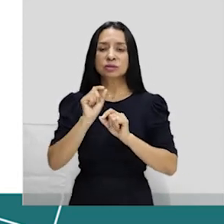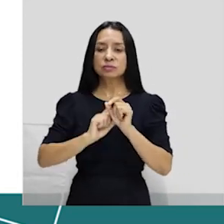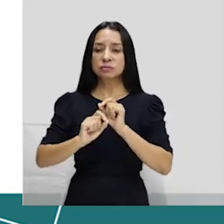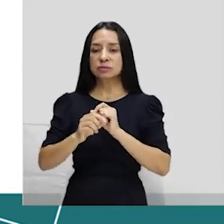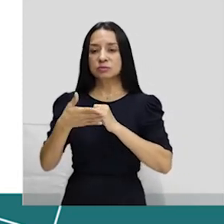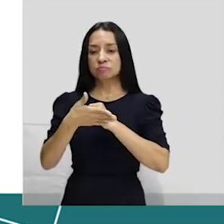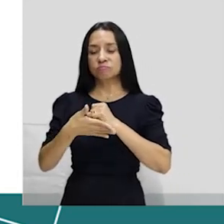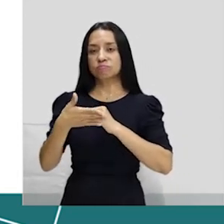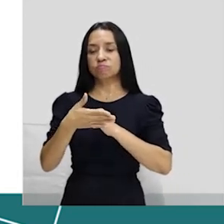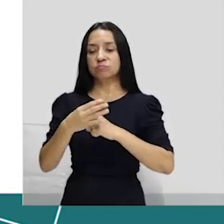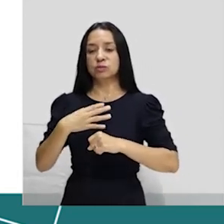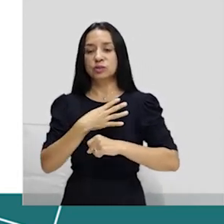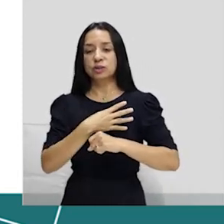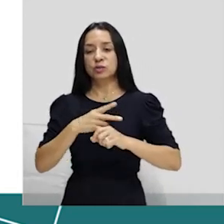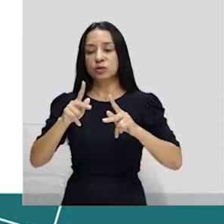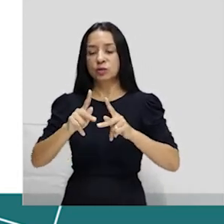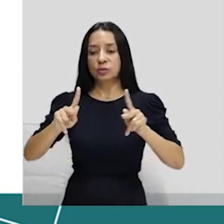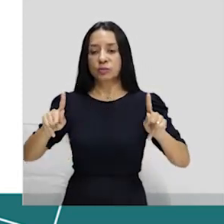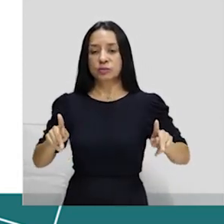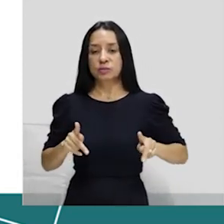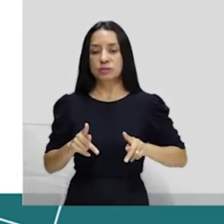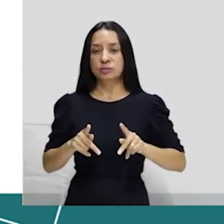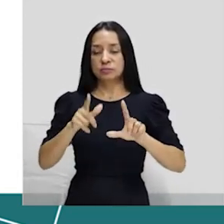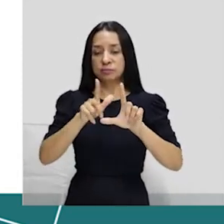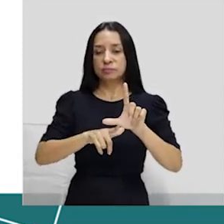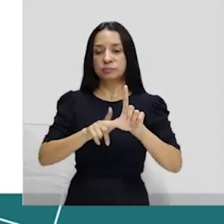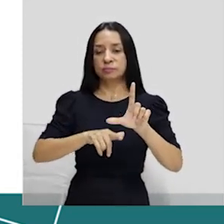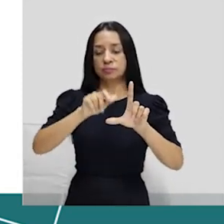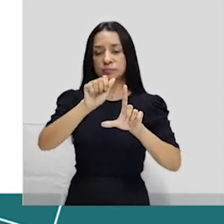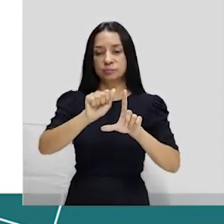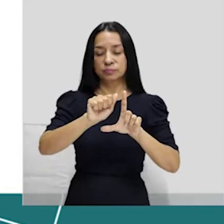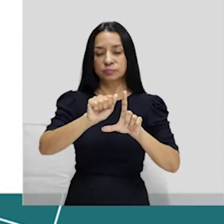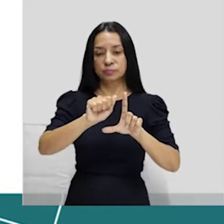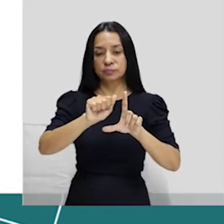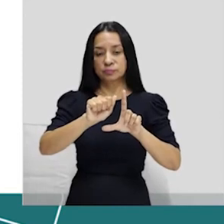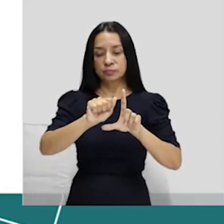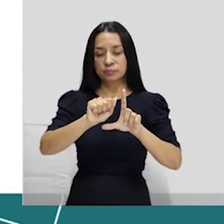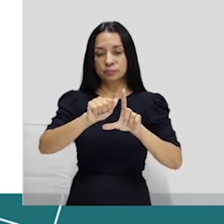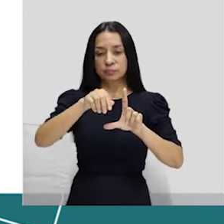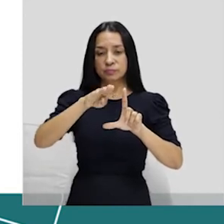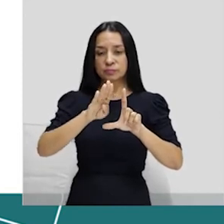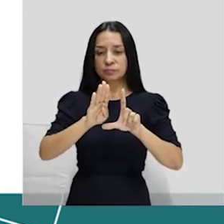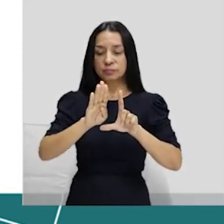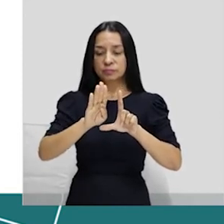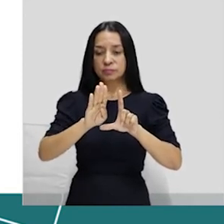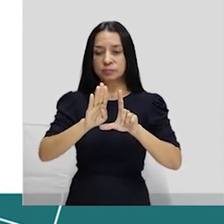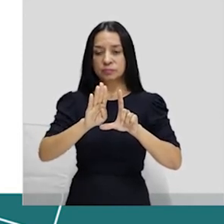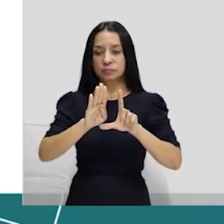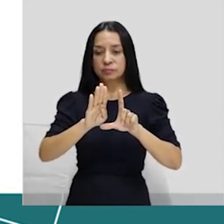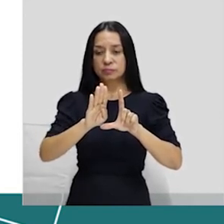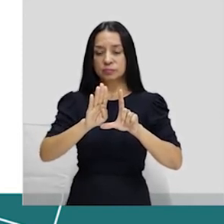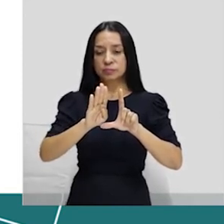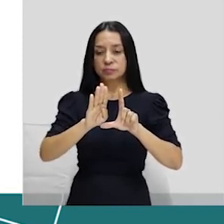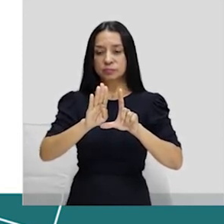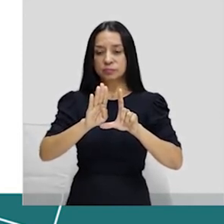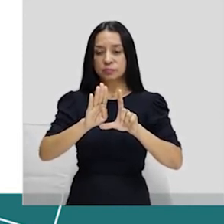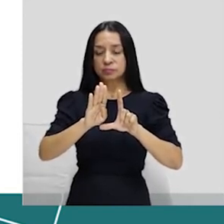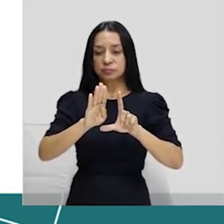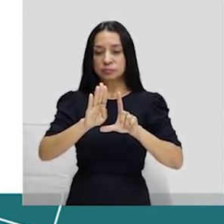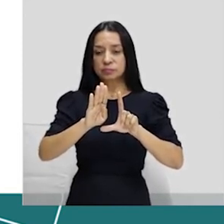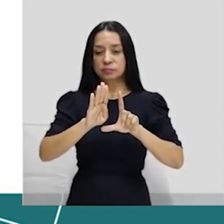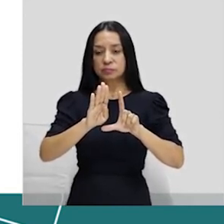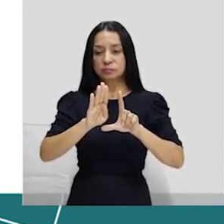nossa resposta, sabemos. Então, quais são as fases do capitalismo? Capitalismo comercial. Depois, nós partimos para o capitalismo